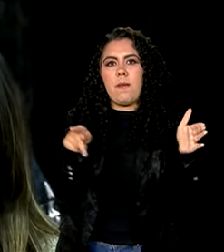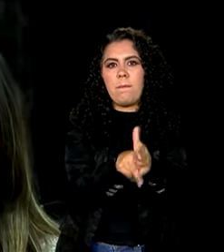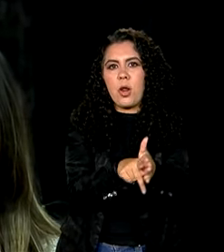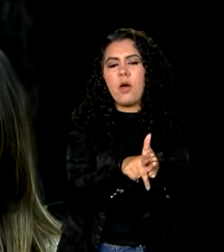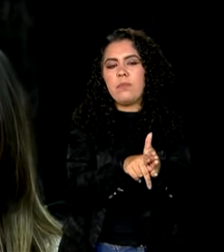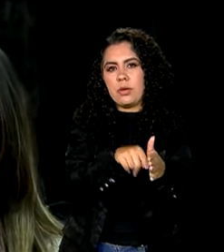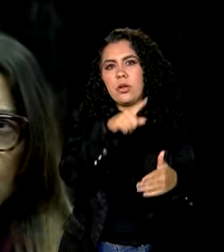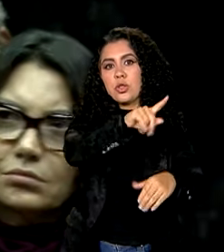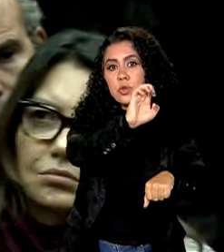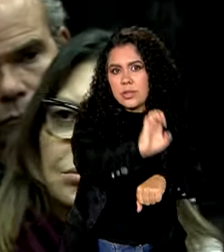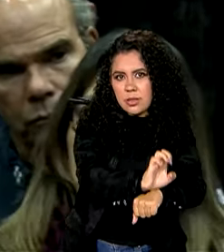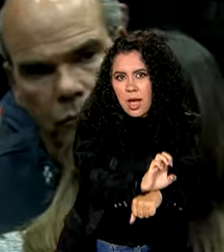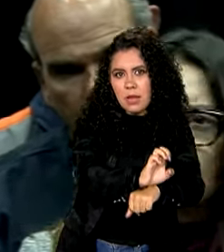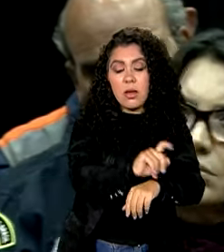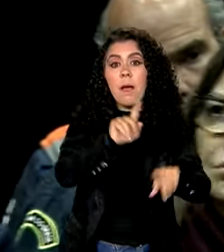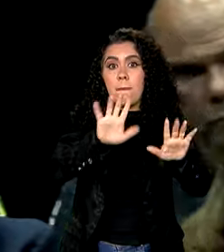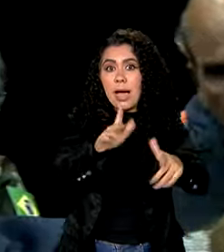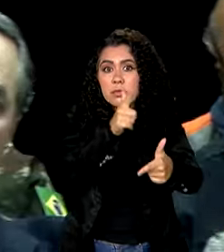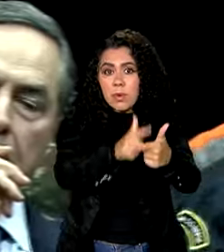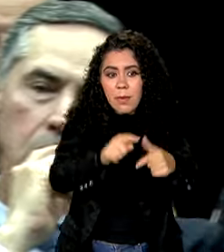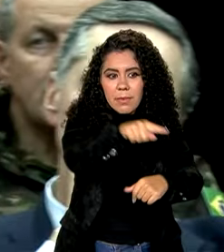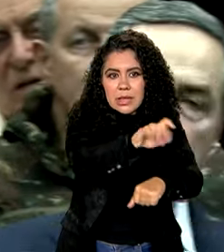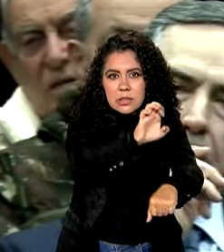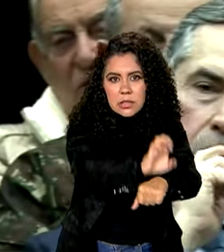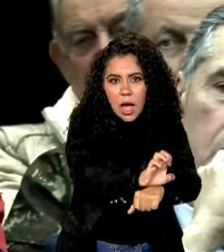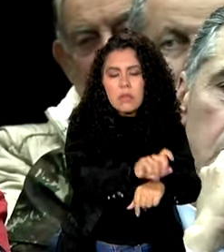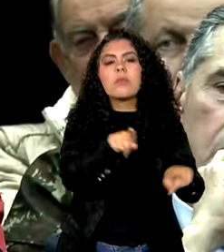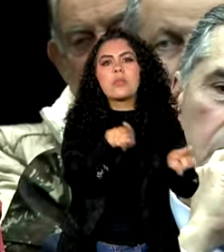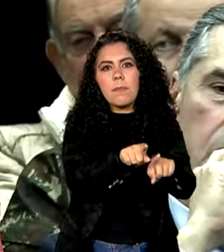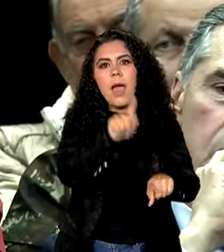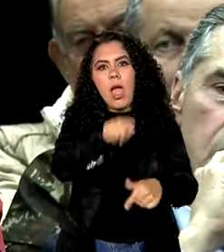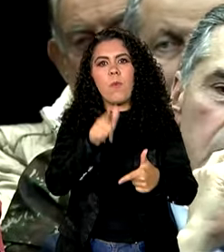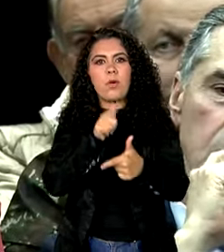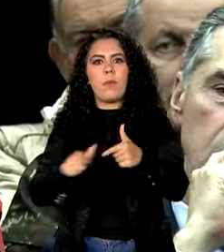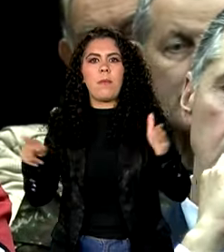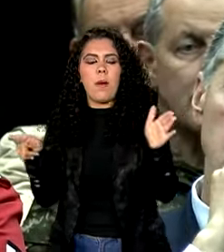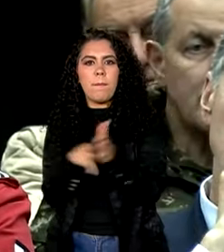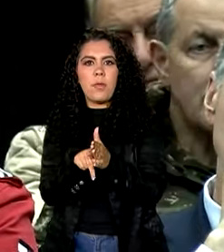não é um problema do Estado, é um problema do governo federal, é um problema da nação.